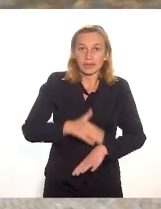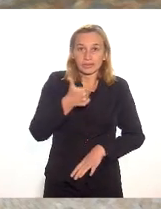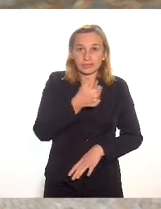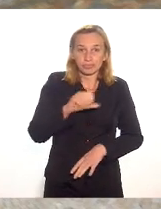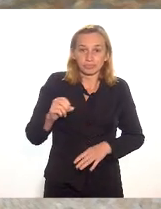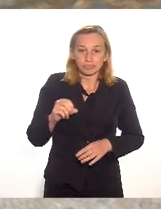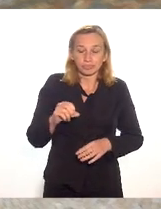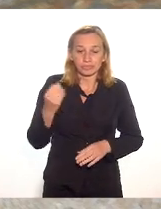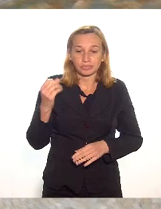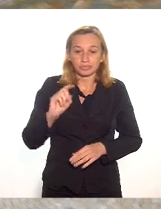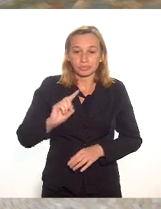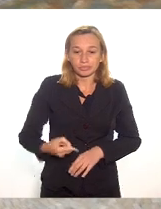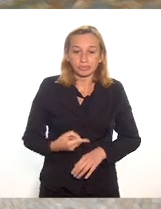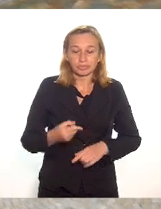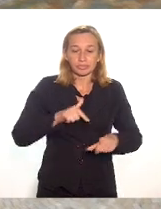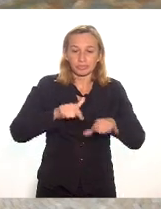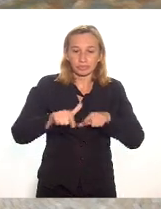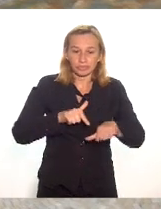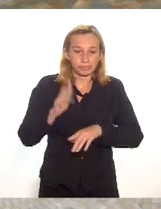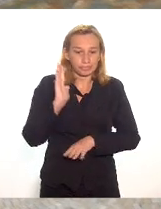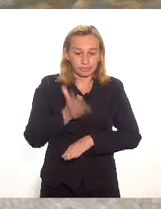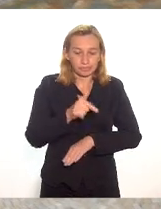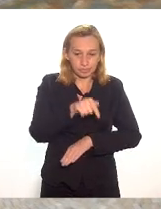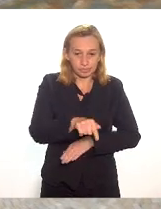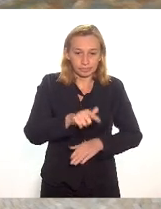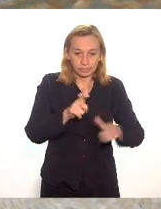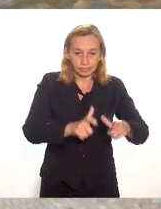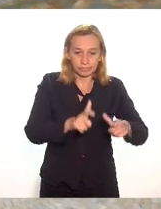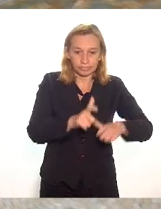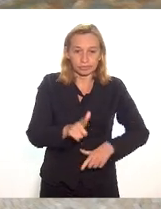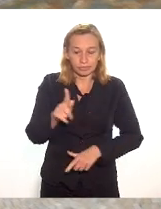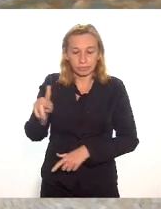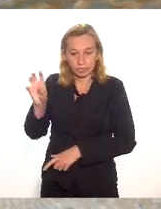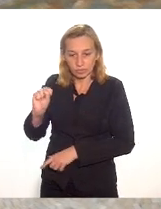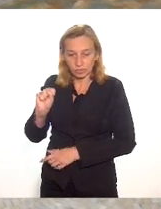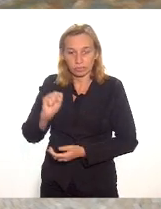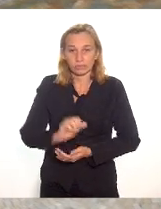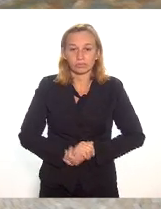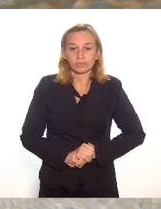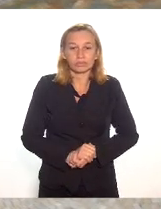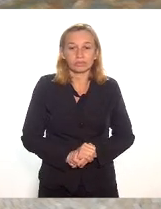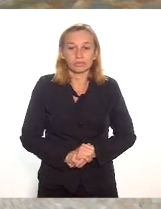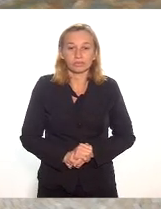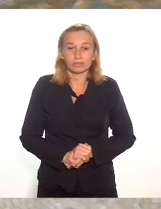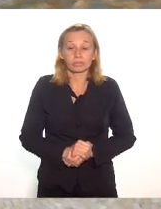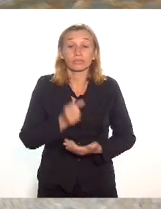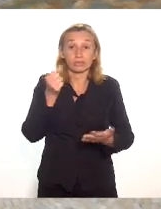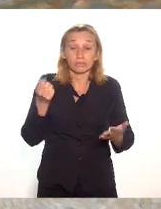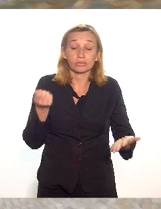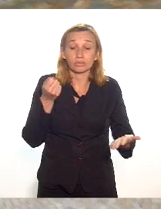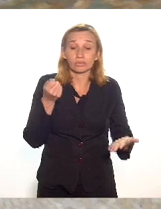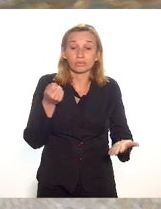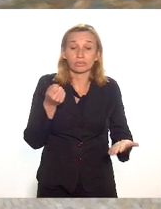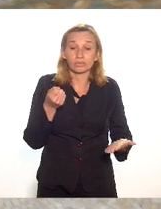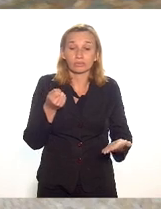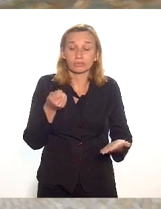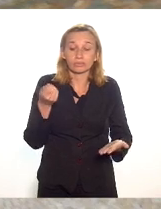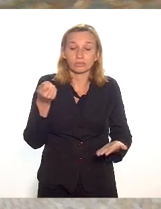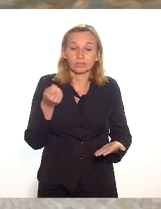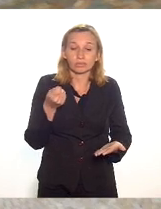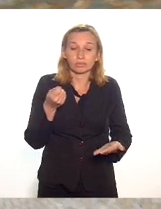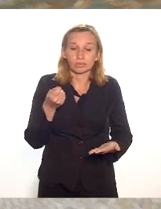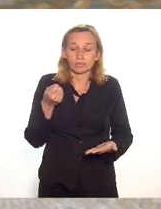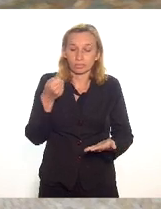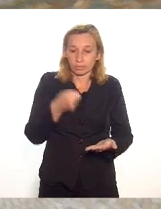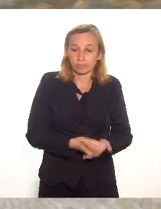empregos diretos gerados ali. O gás, ele cumpriu a expectativa. E